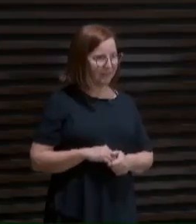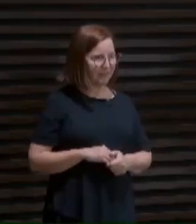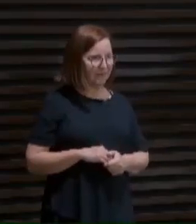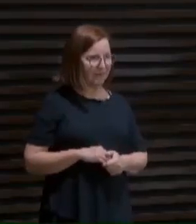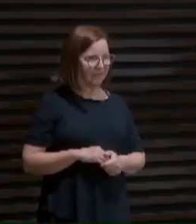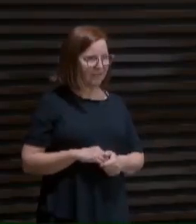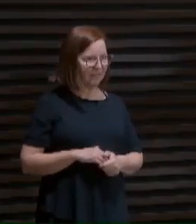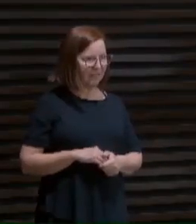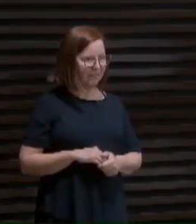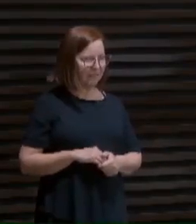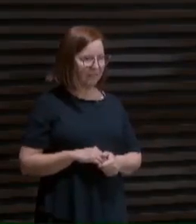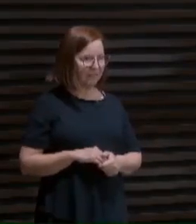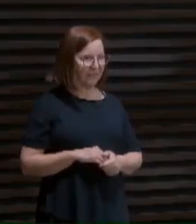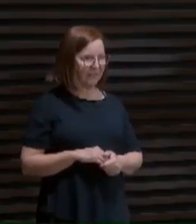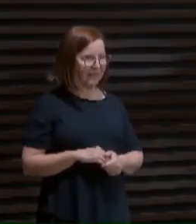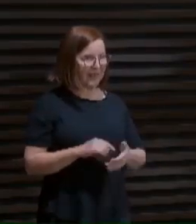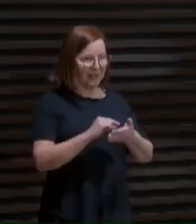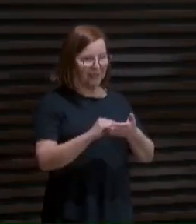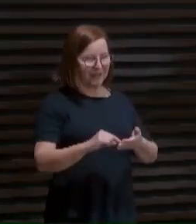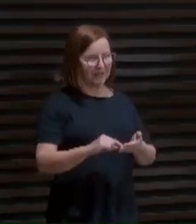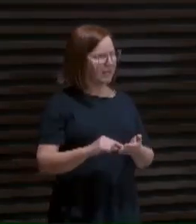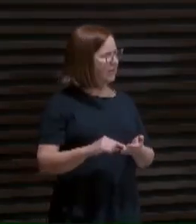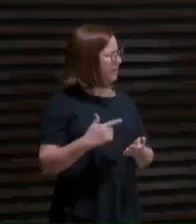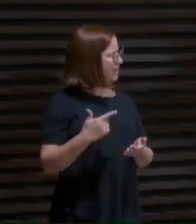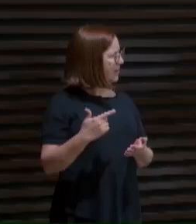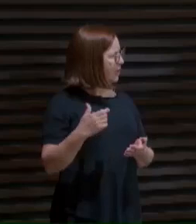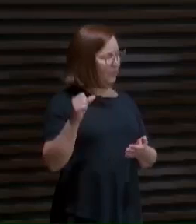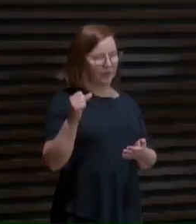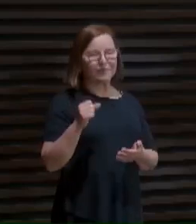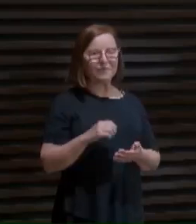Agora, versículo 28.